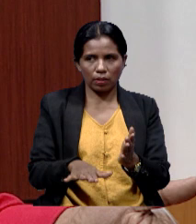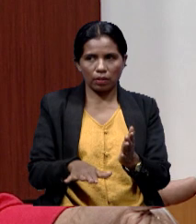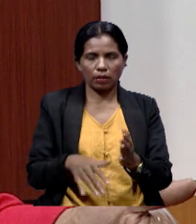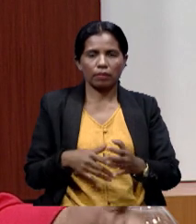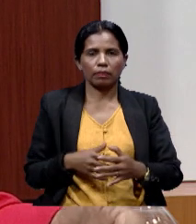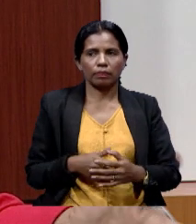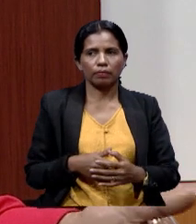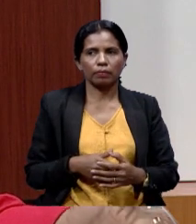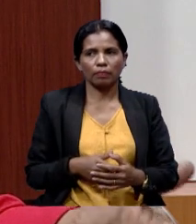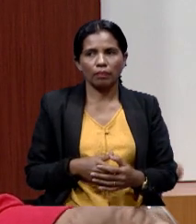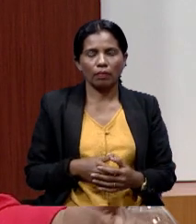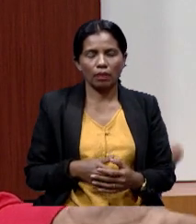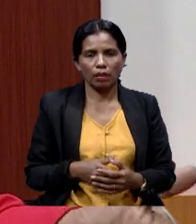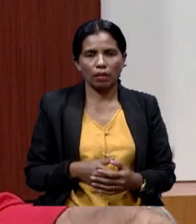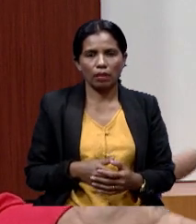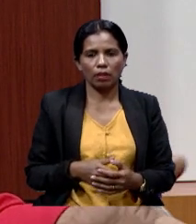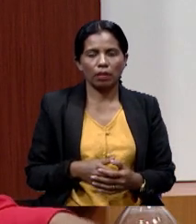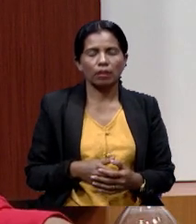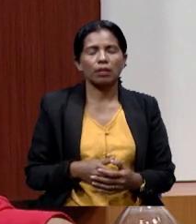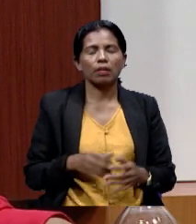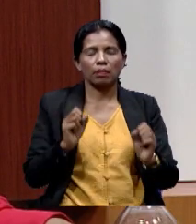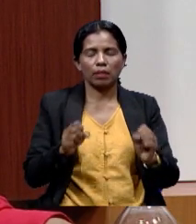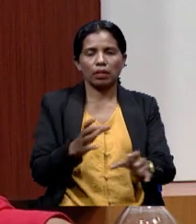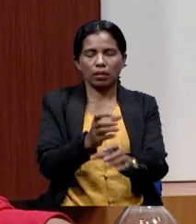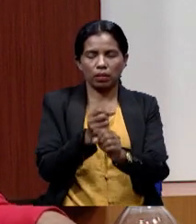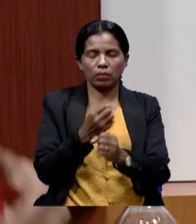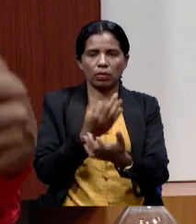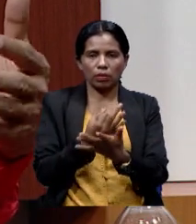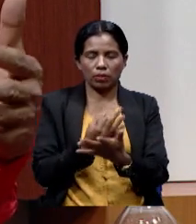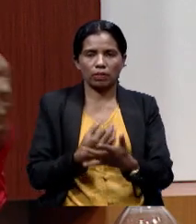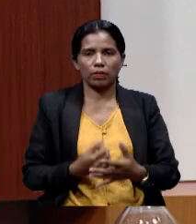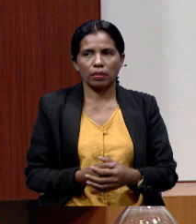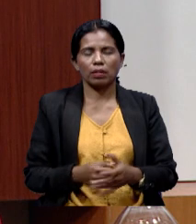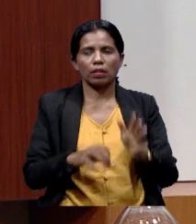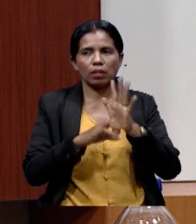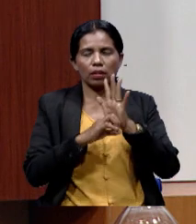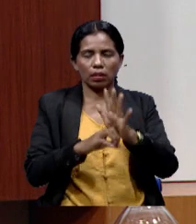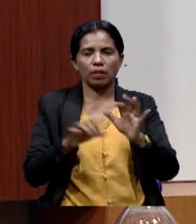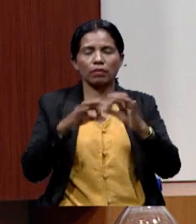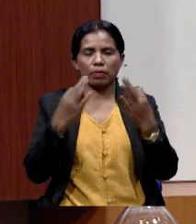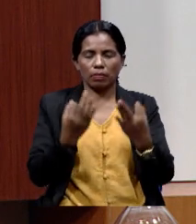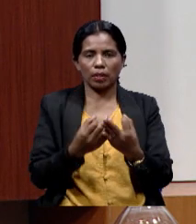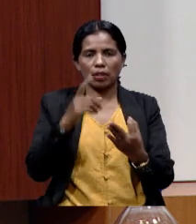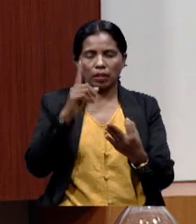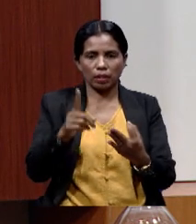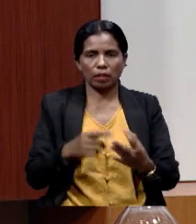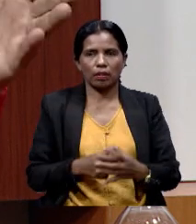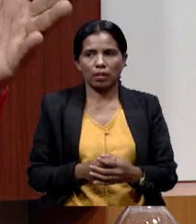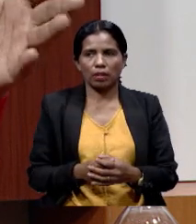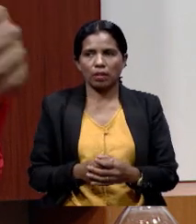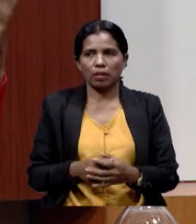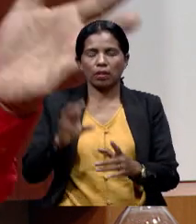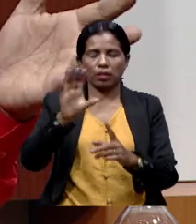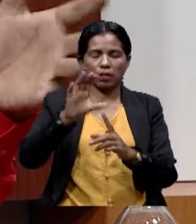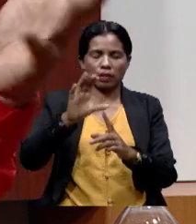kabazes ne, ka hetan distribusimu bela simu, distribusimu sesta base. Ne, ita foi exemplo, kata ki familia ida, se ia se fire